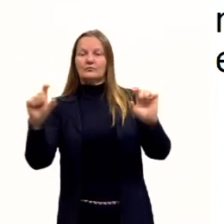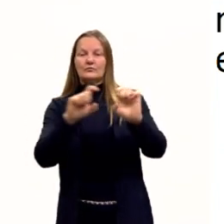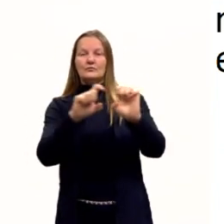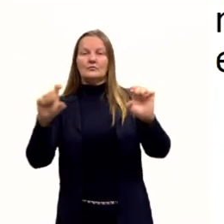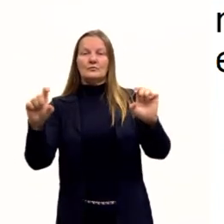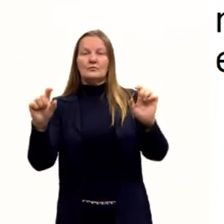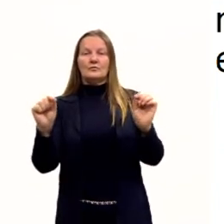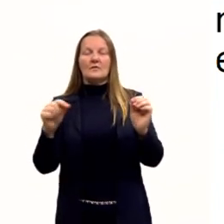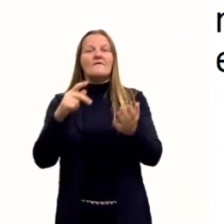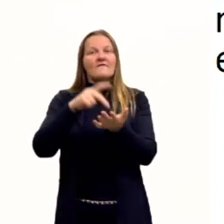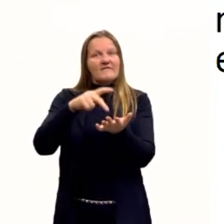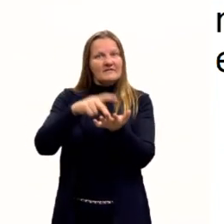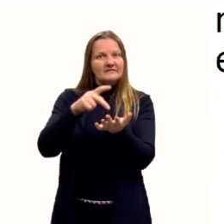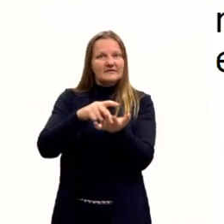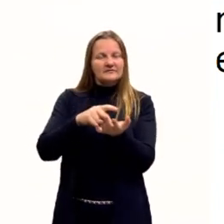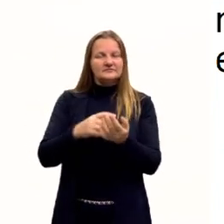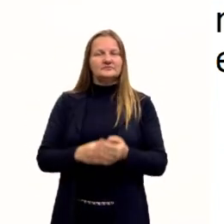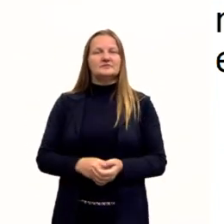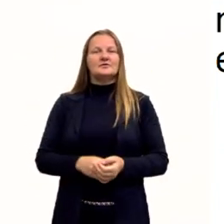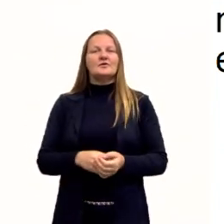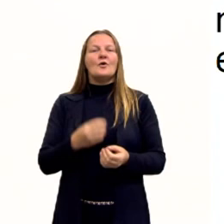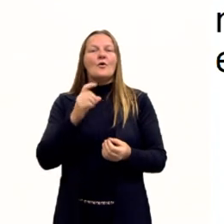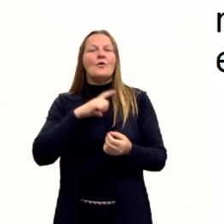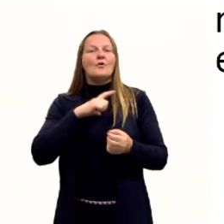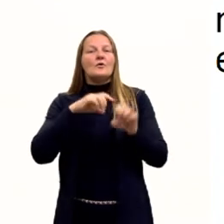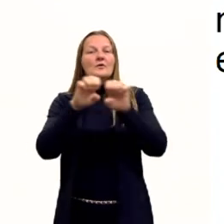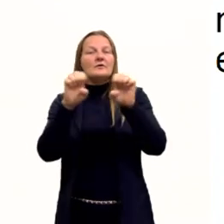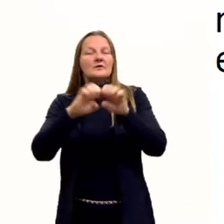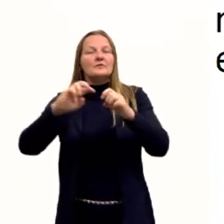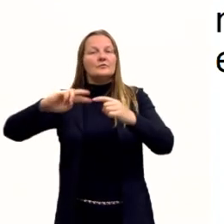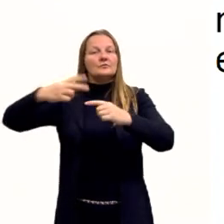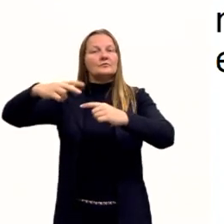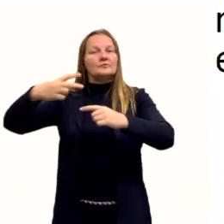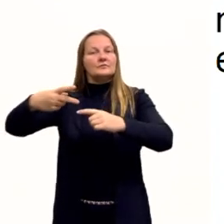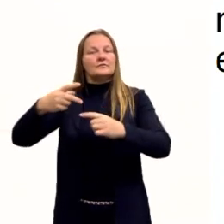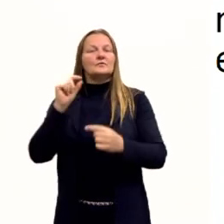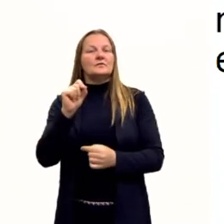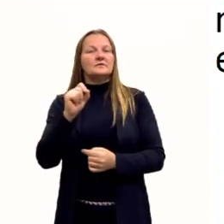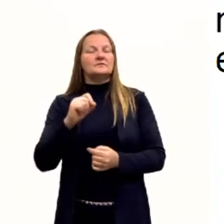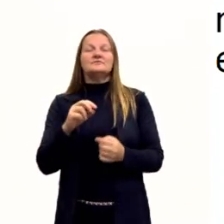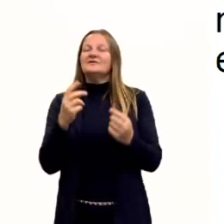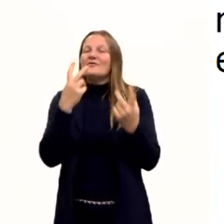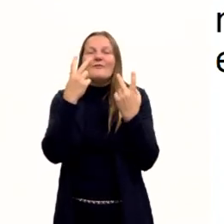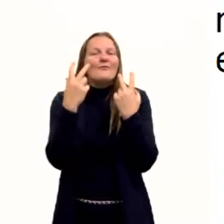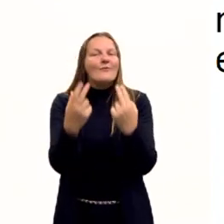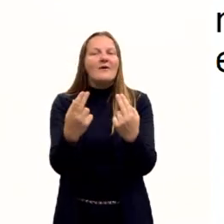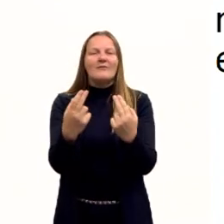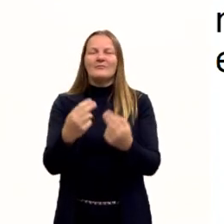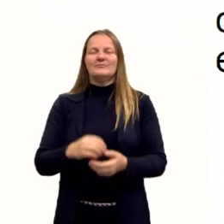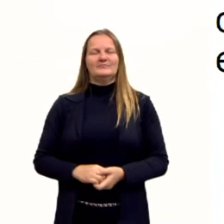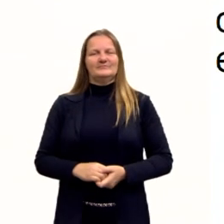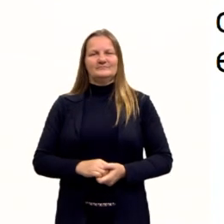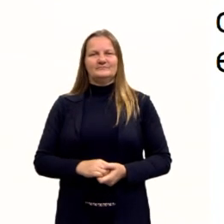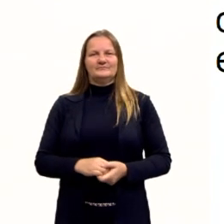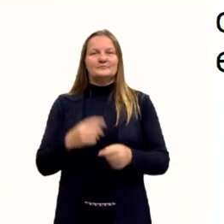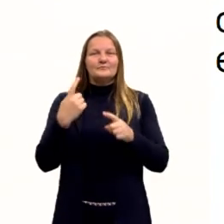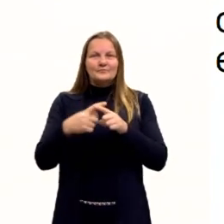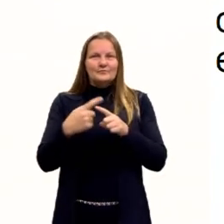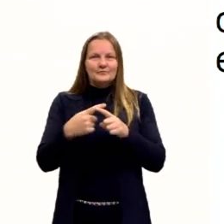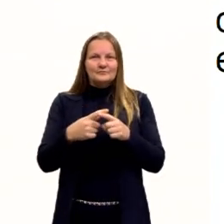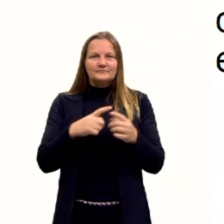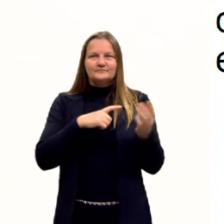seja verdadeira e com as equações exponenciais Então não é diferente né